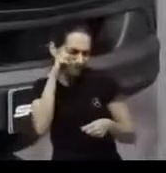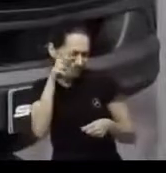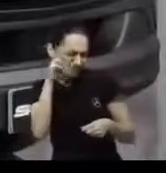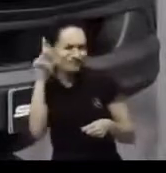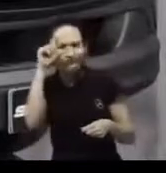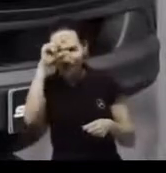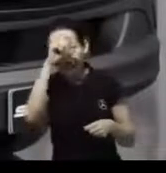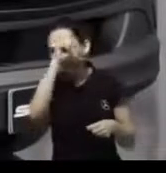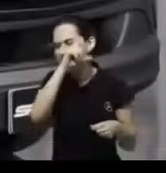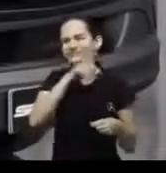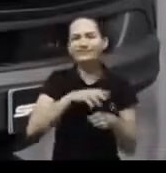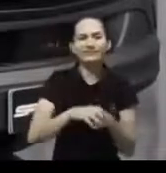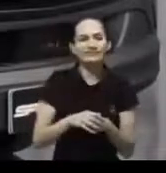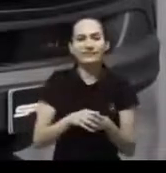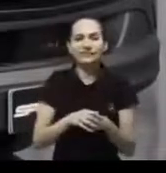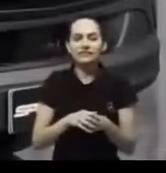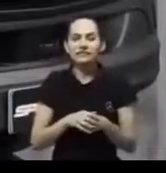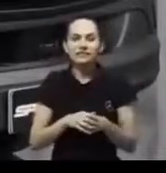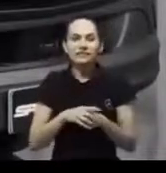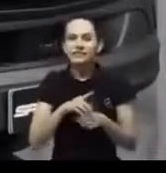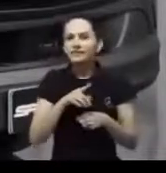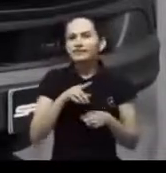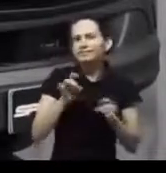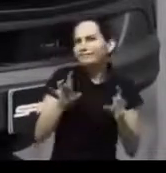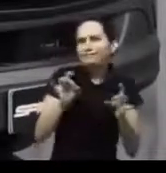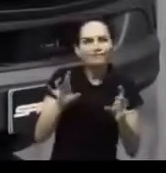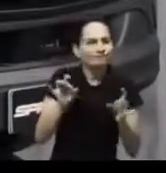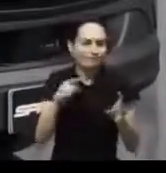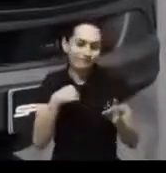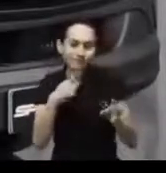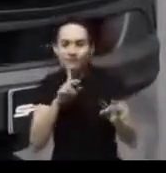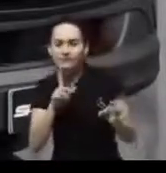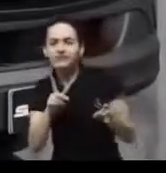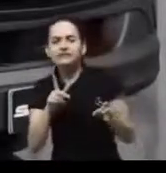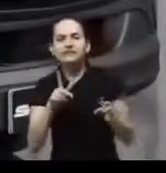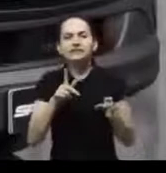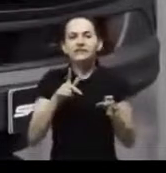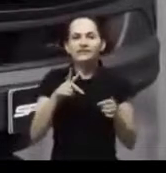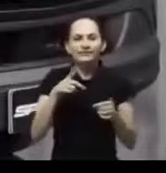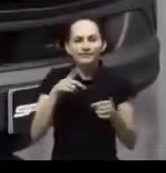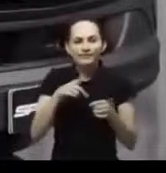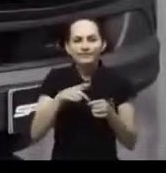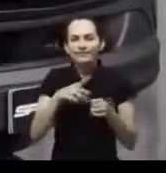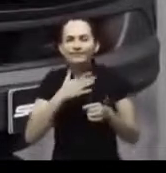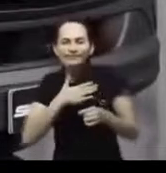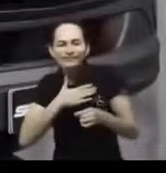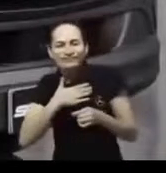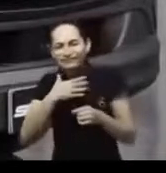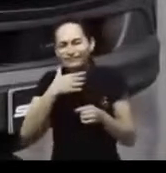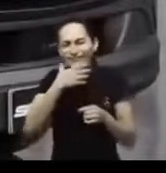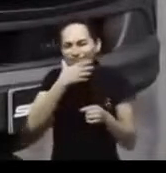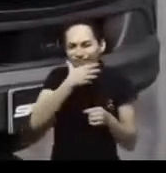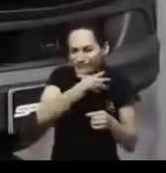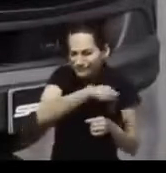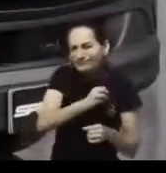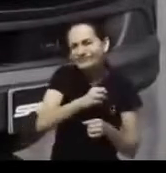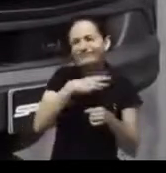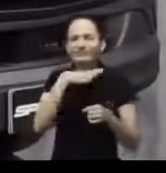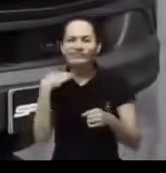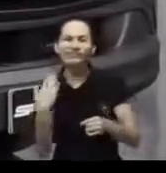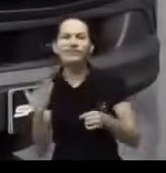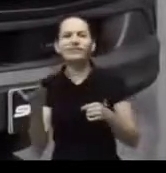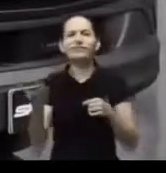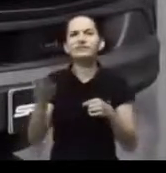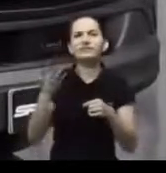e que não que não sou só eu que infelizmente tive essa história na empresa eu perdi uma um filho né e a empresa me acolheu a